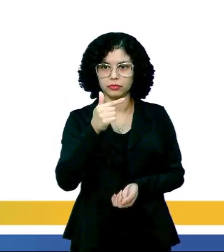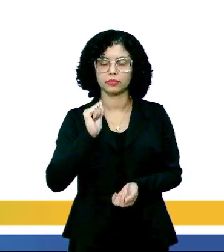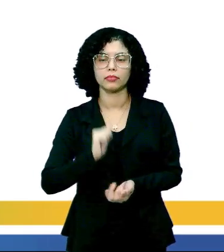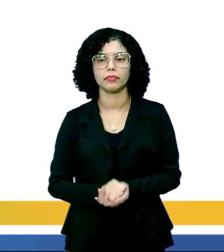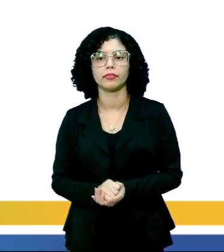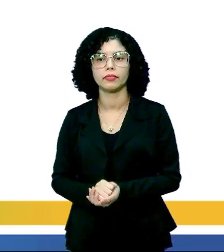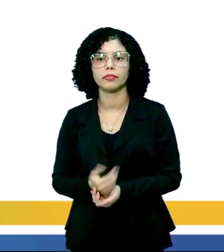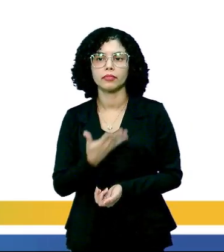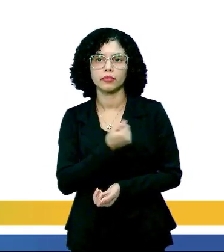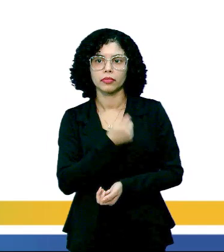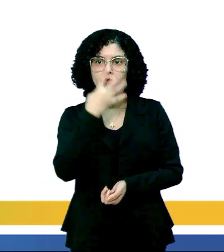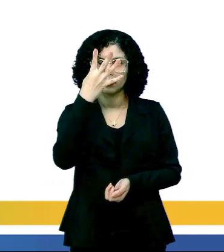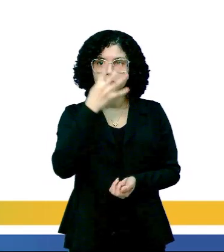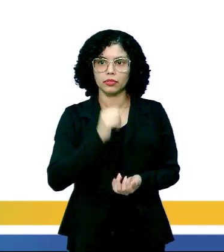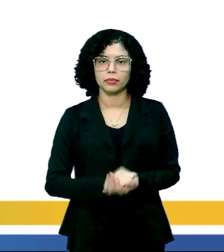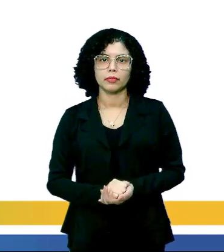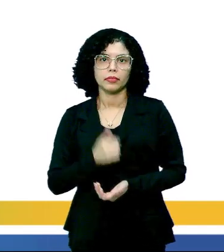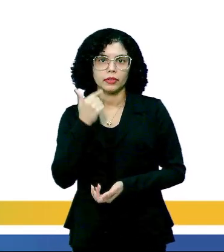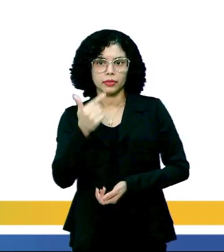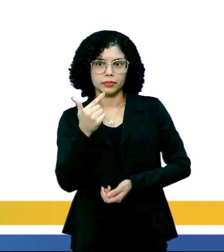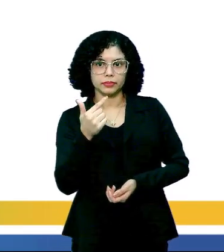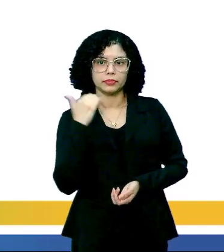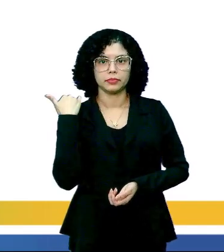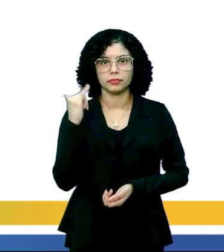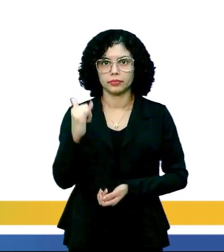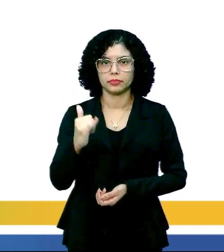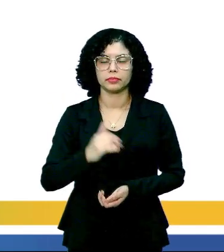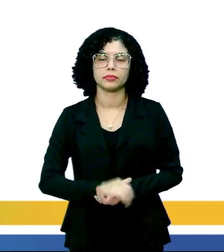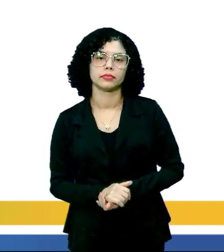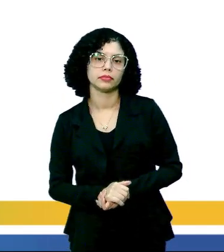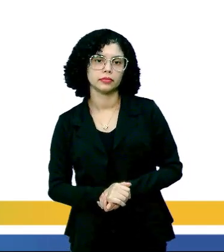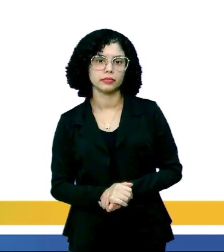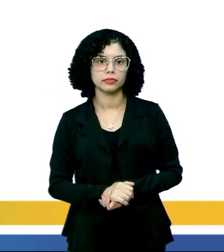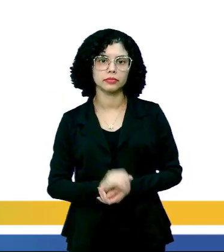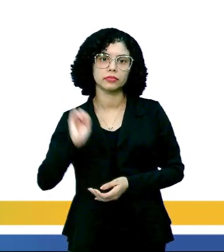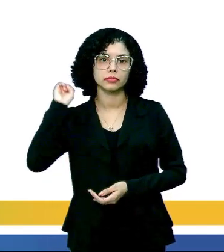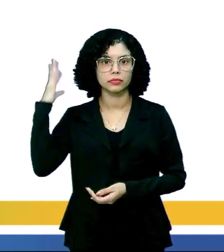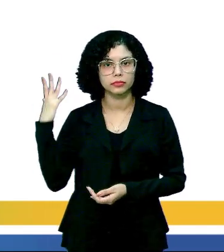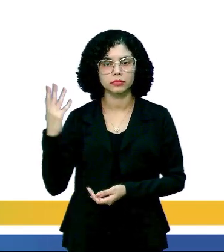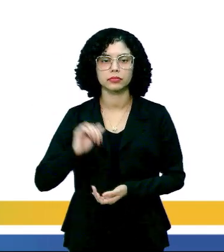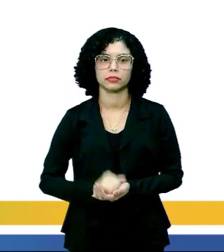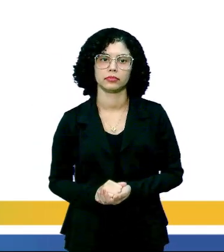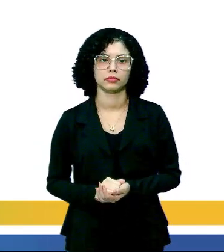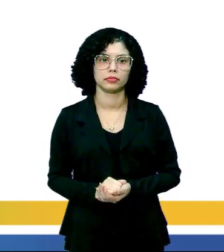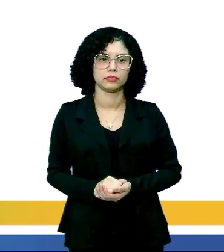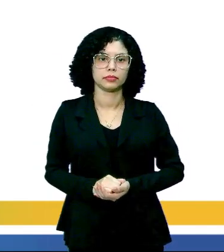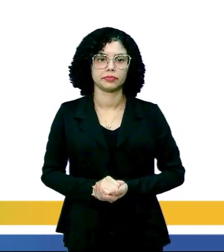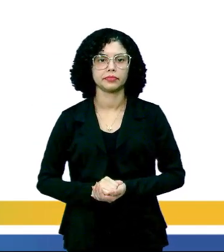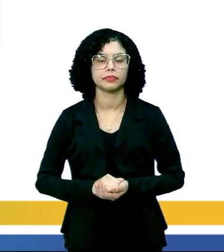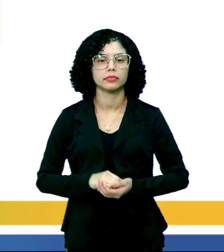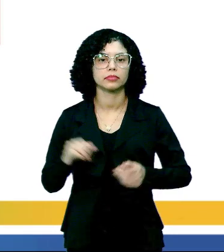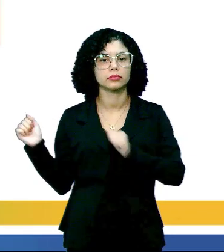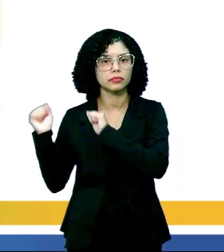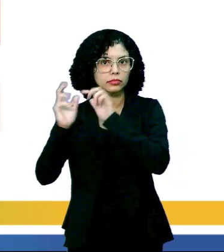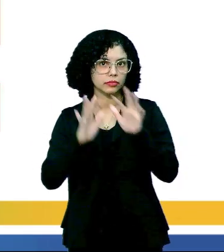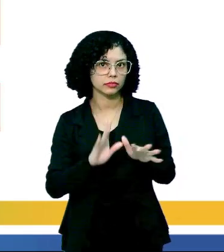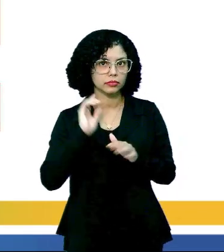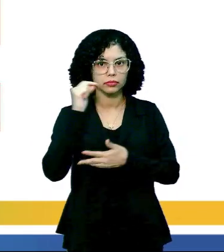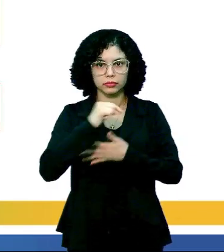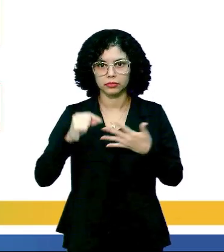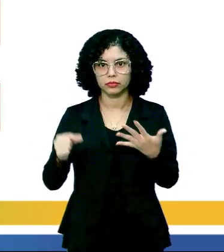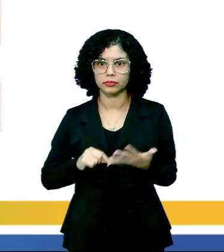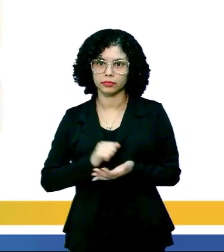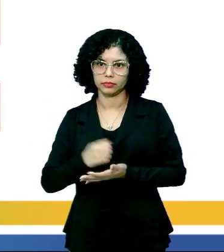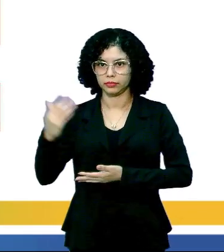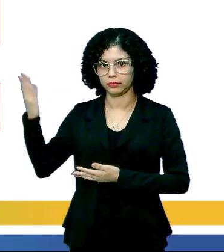então número de massa 4 e o número de elétrons 2. Então olha só o que acontece quando essa partícula ataca um elemento. Eu tenho